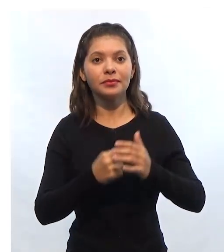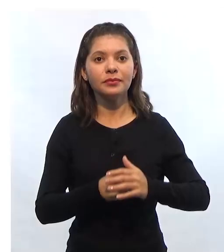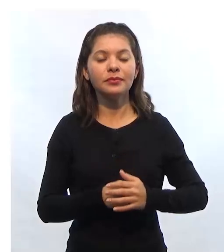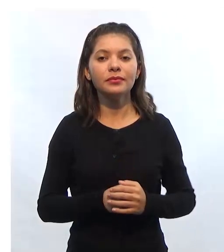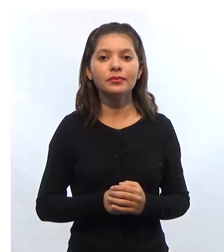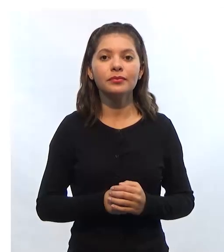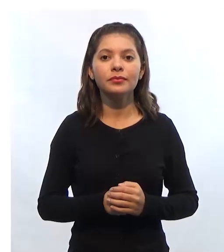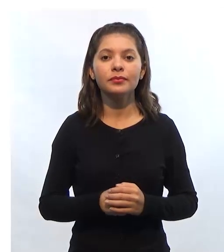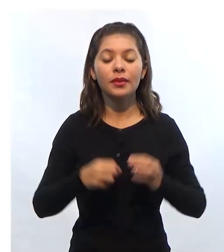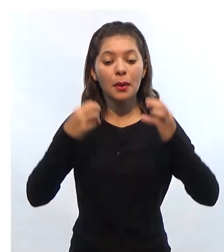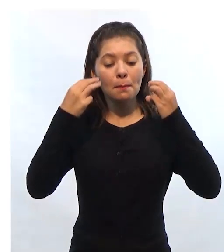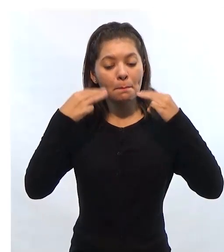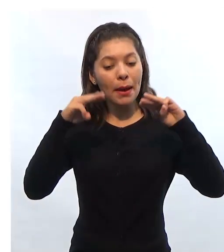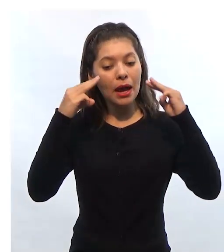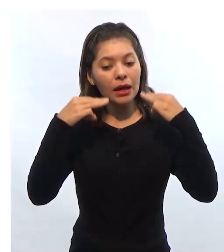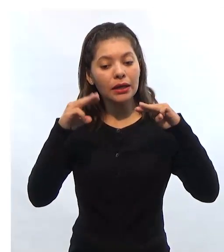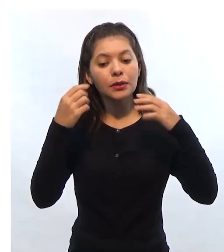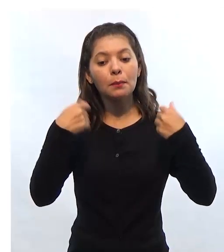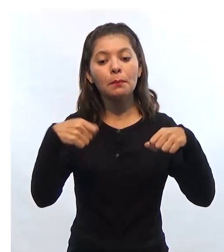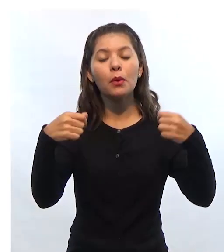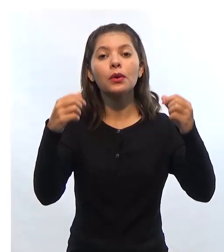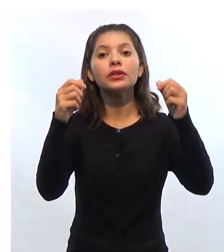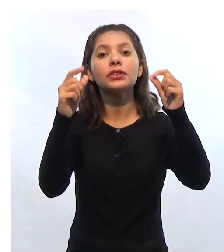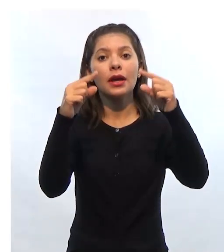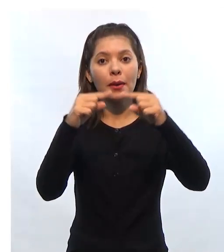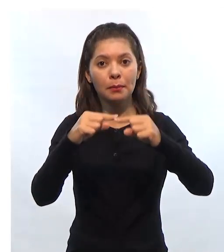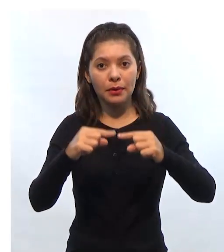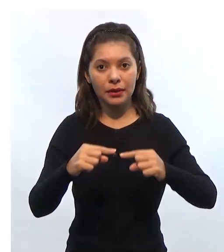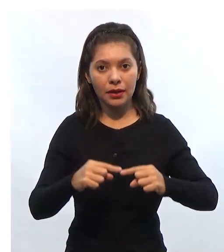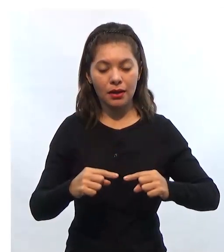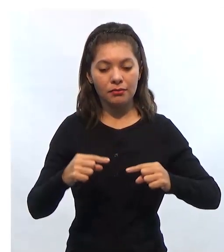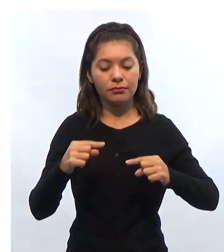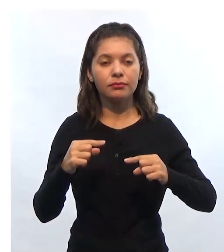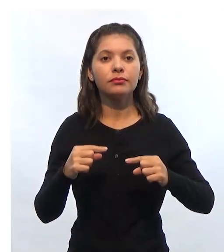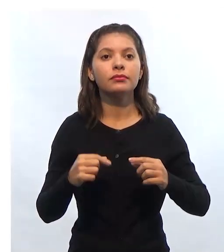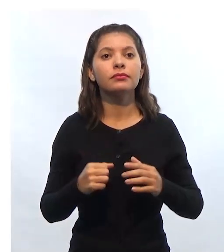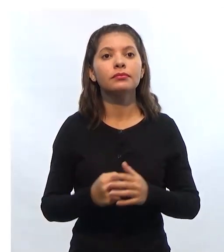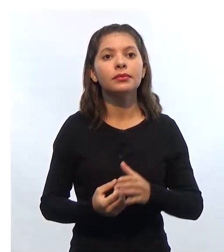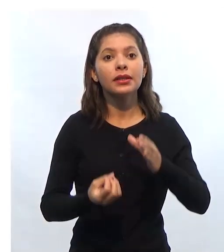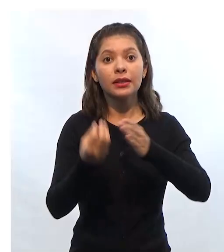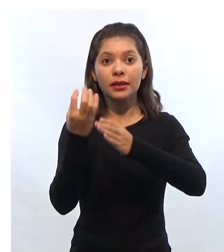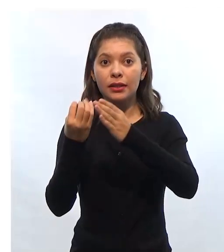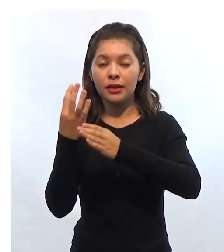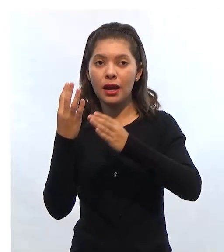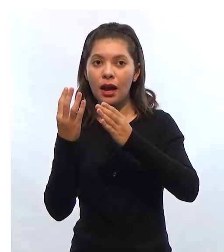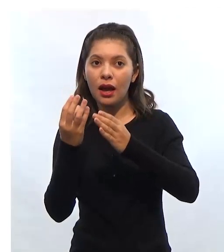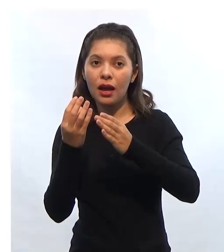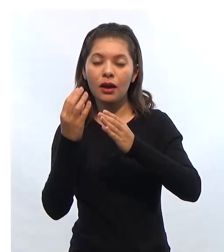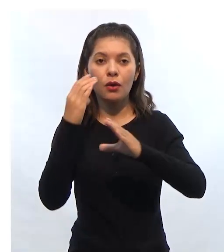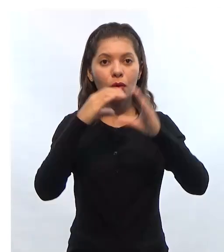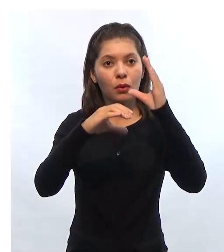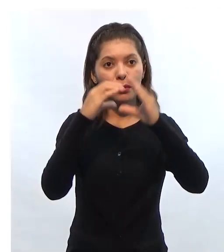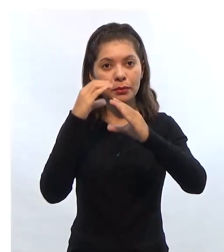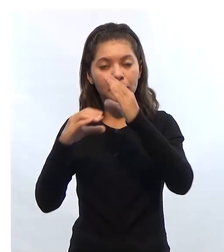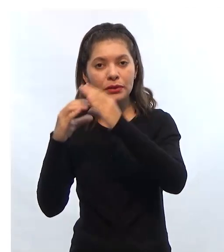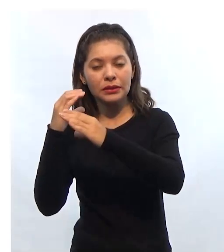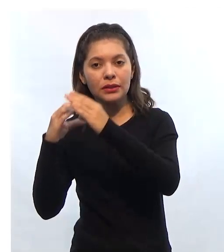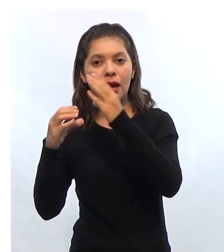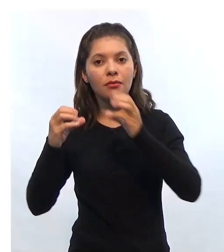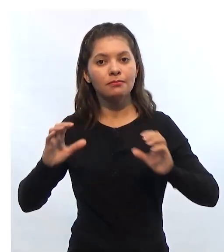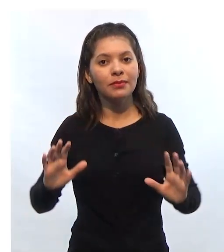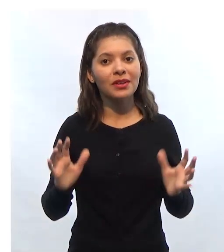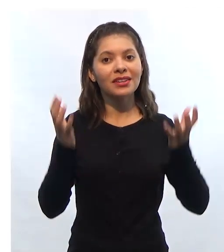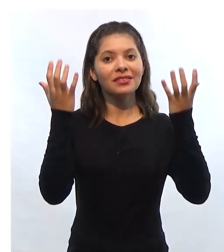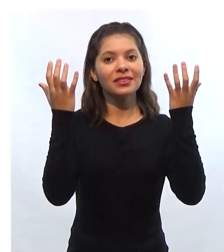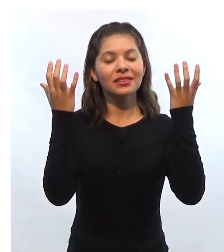ser aplicado marketing para promover um evento, né, para criar, oferecer, comunicar e oferecer um